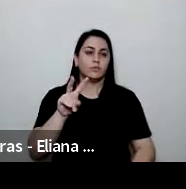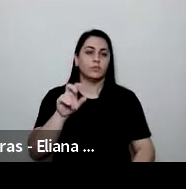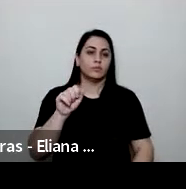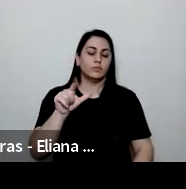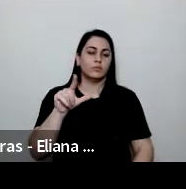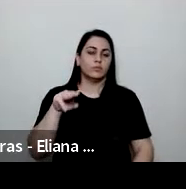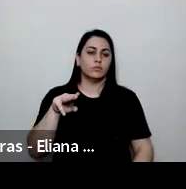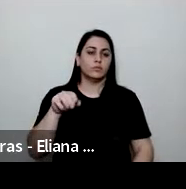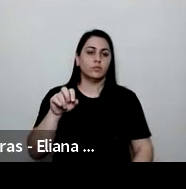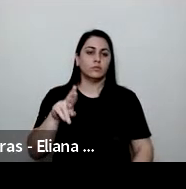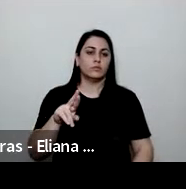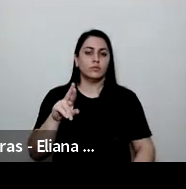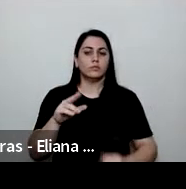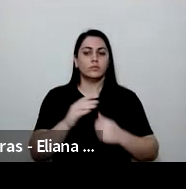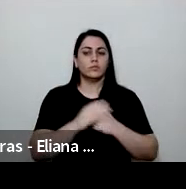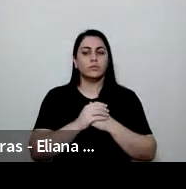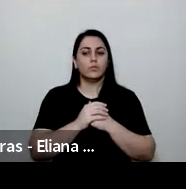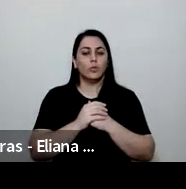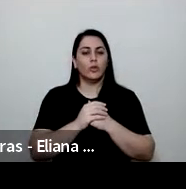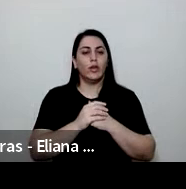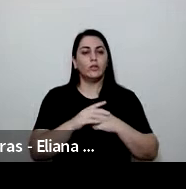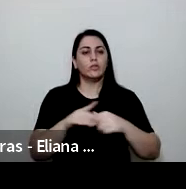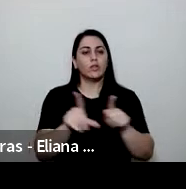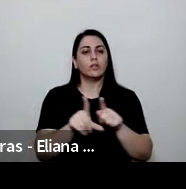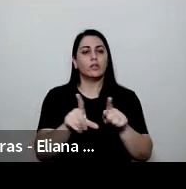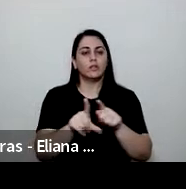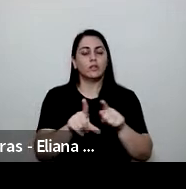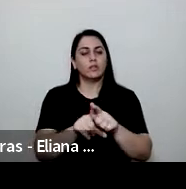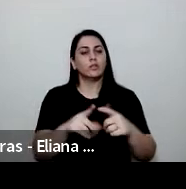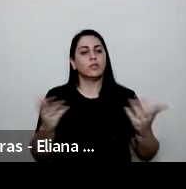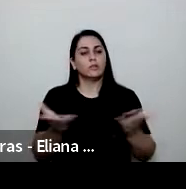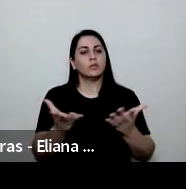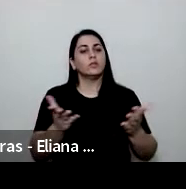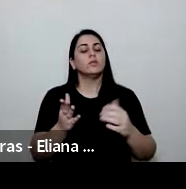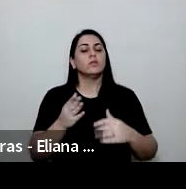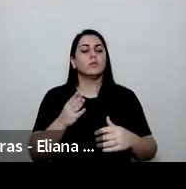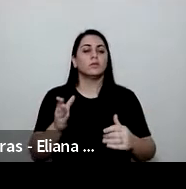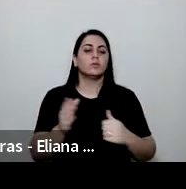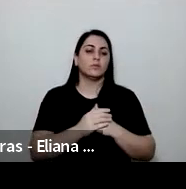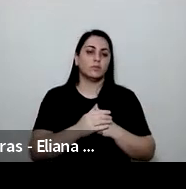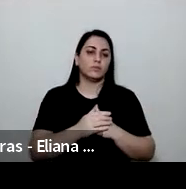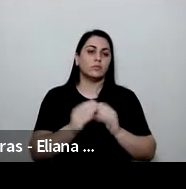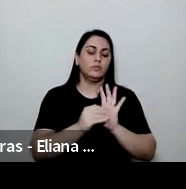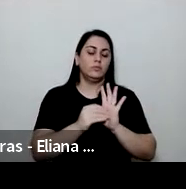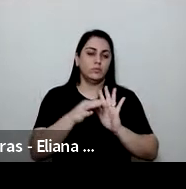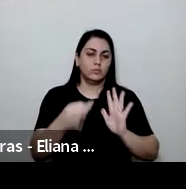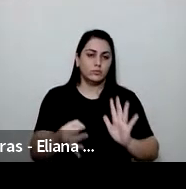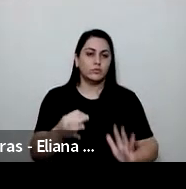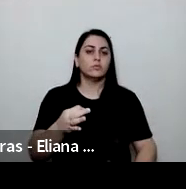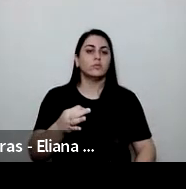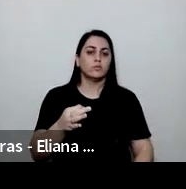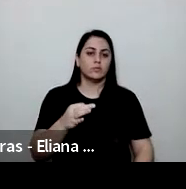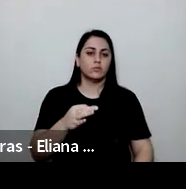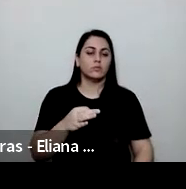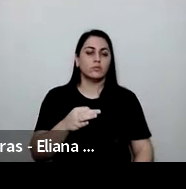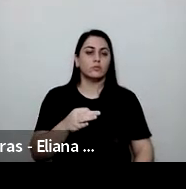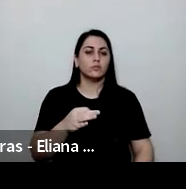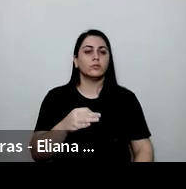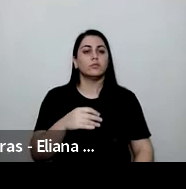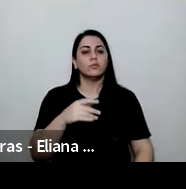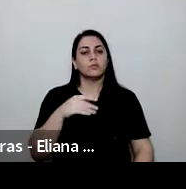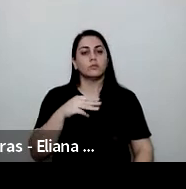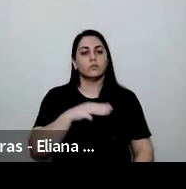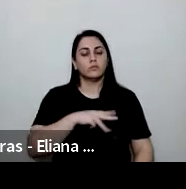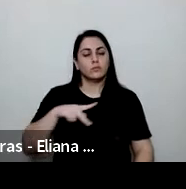Reis Ferreira Neto parecer do Ministério Público eleitoral é medido pelo procurador Hilton Araújo de Melo pelo indeferimento do registro